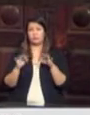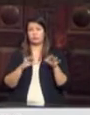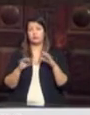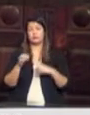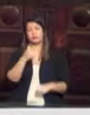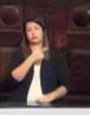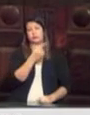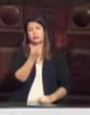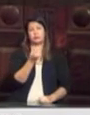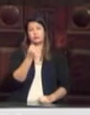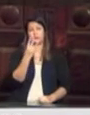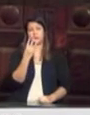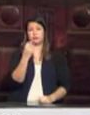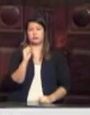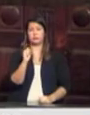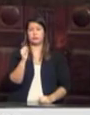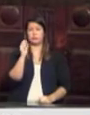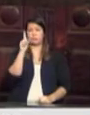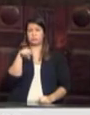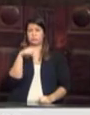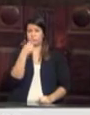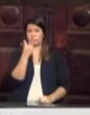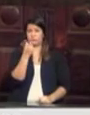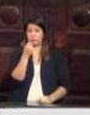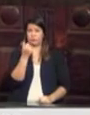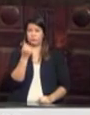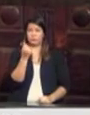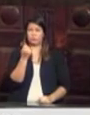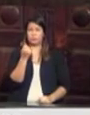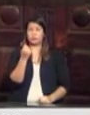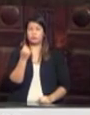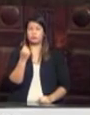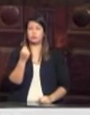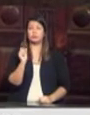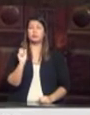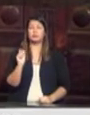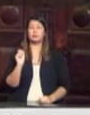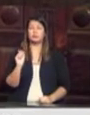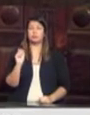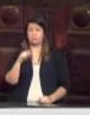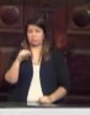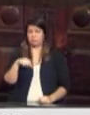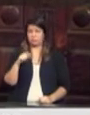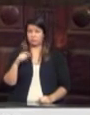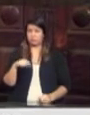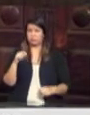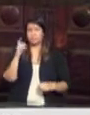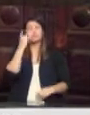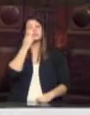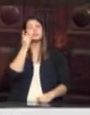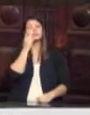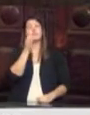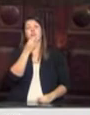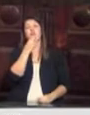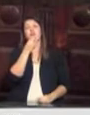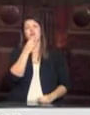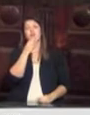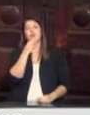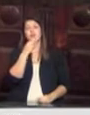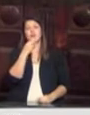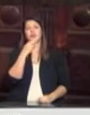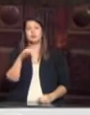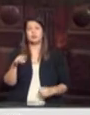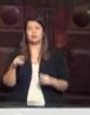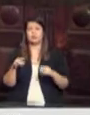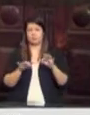lei 2248 de 16, para que os senhores 70 deputados conhecessem as parcelas